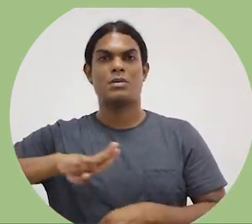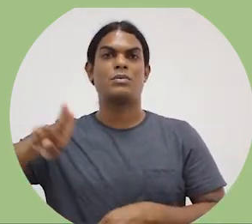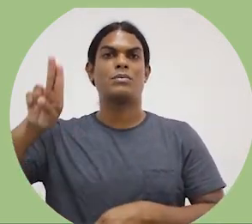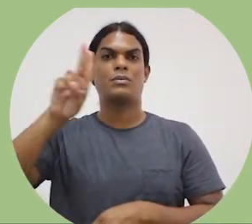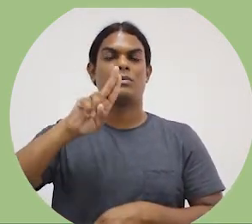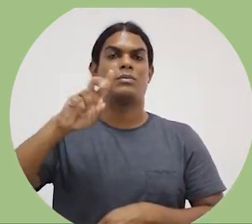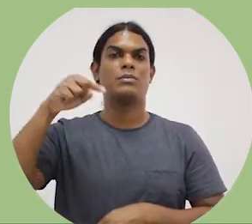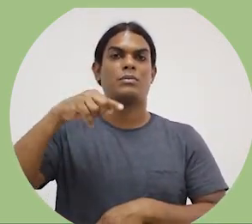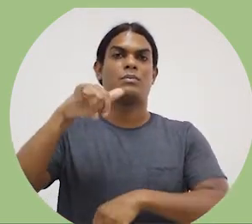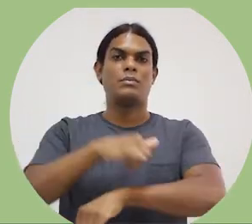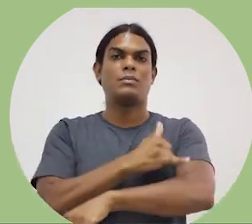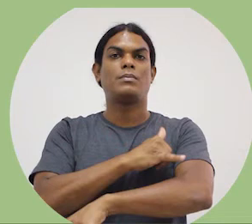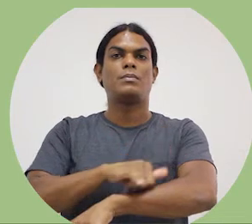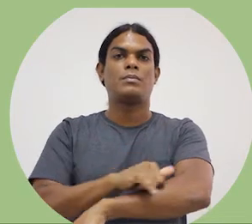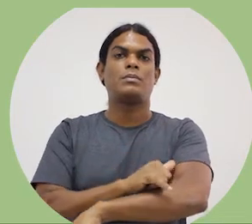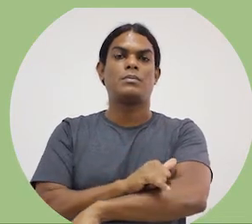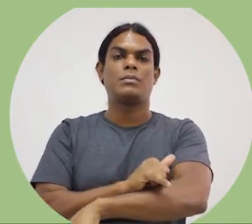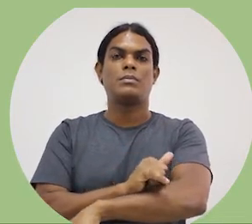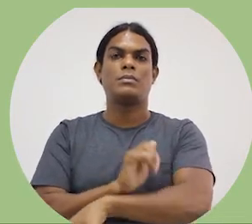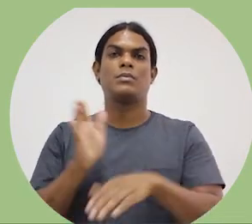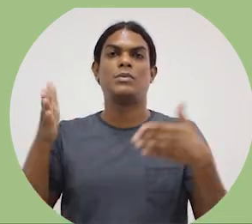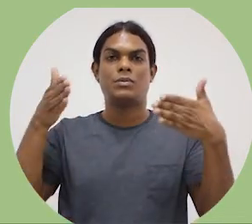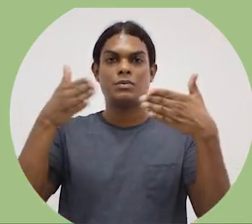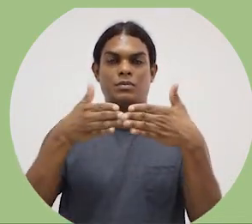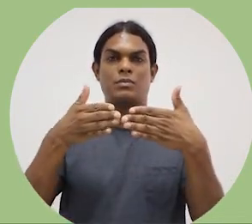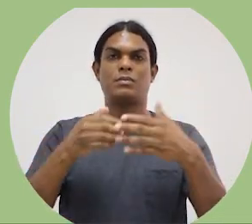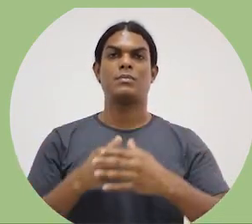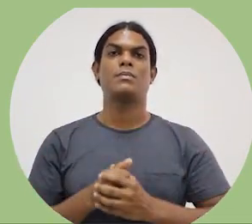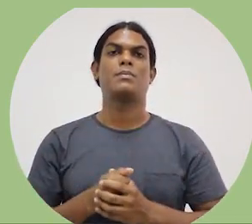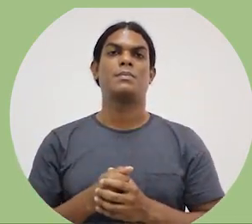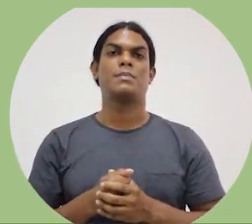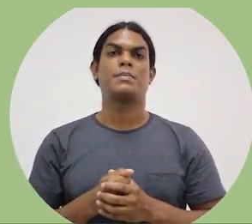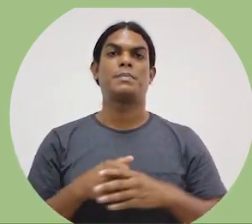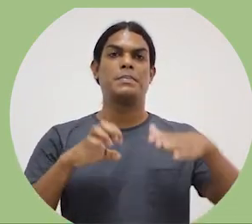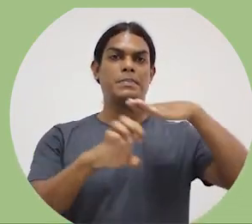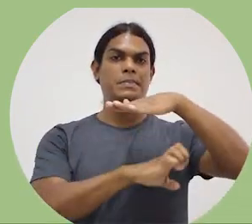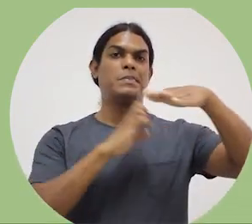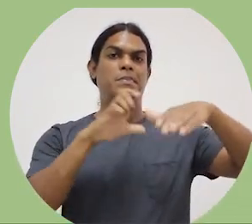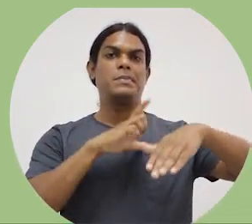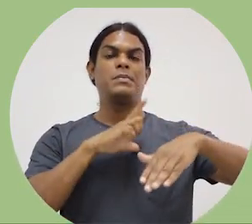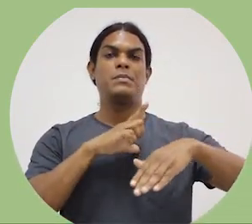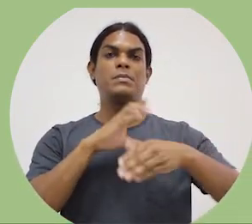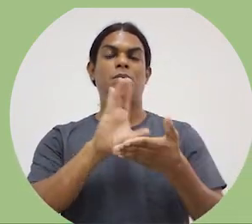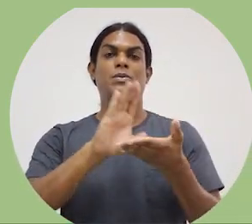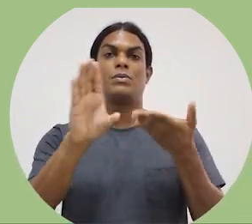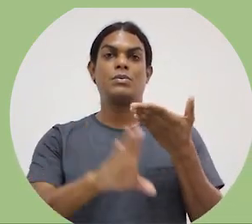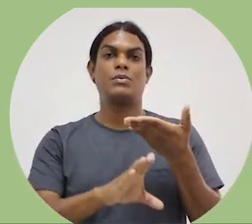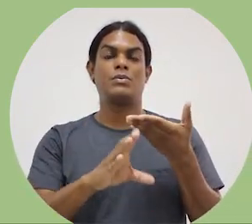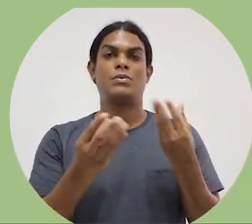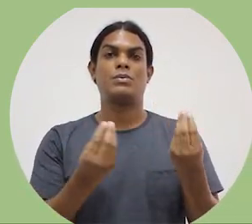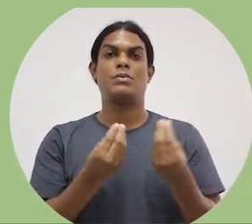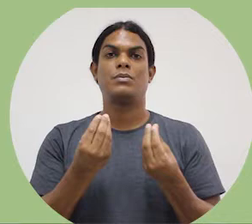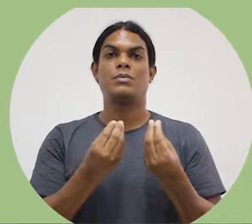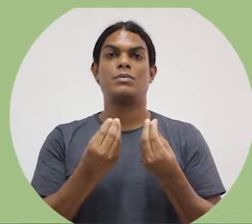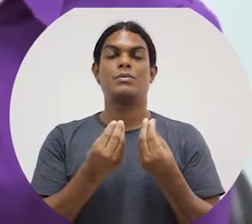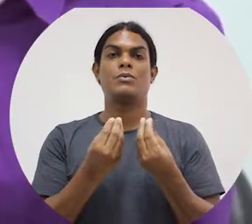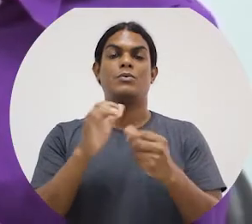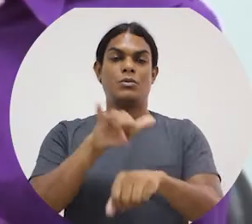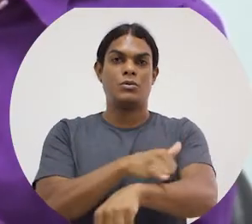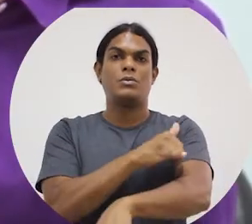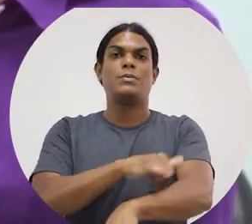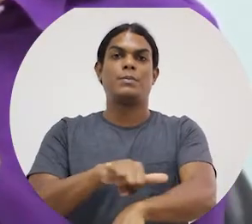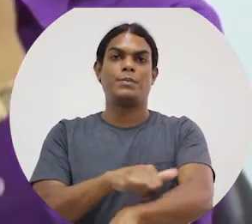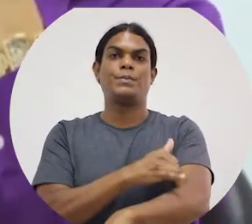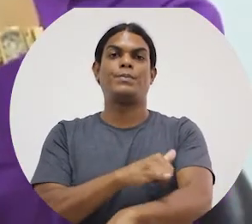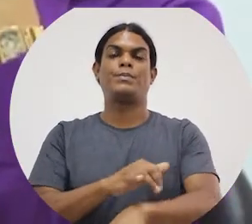essa estratégia, com esse foco estratégico. Uma empresa que tem o custo como prioridade competitiva,